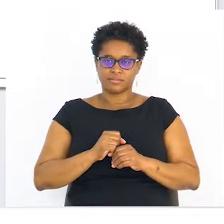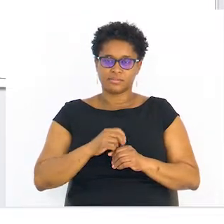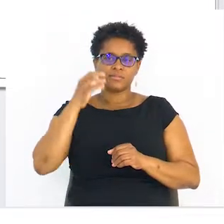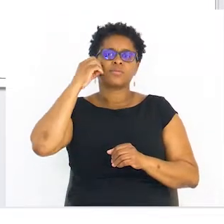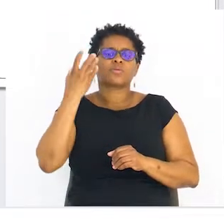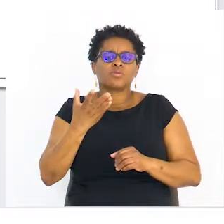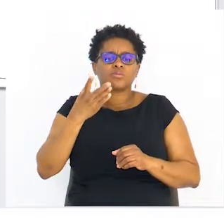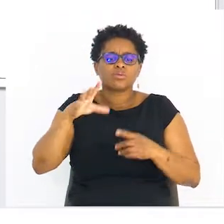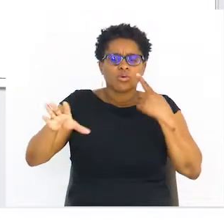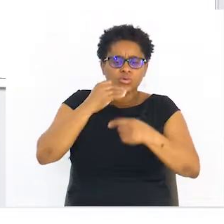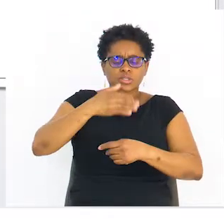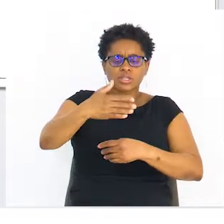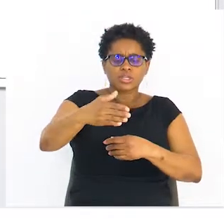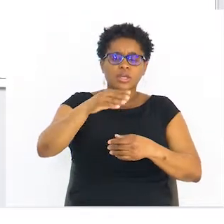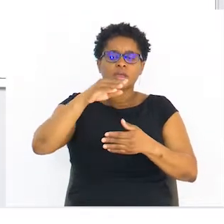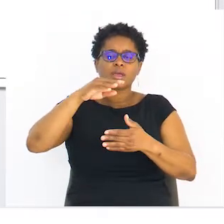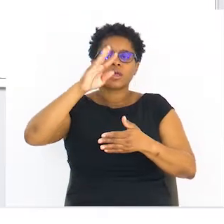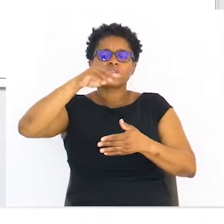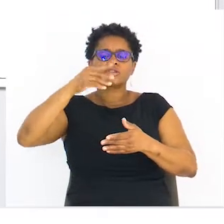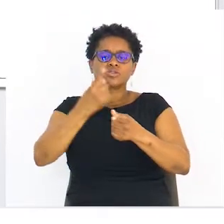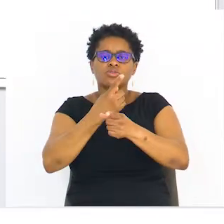como conseguiriam as tintas?